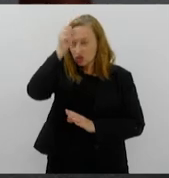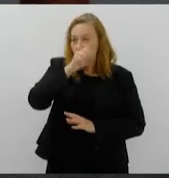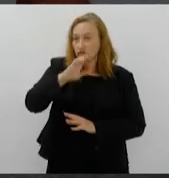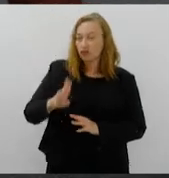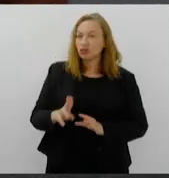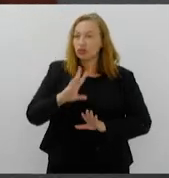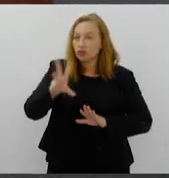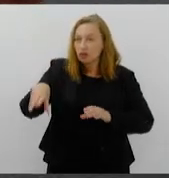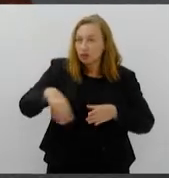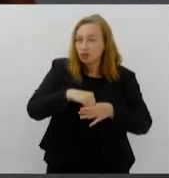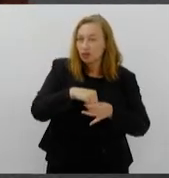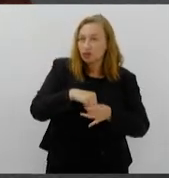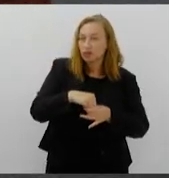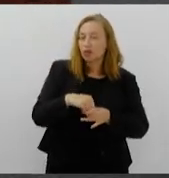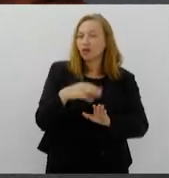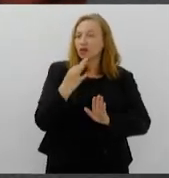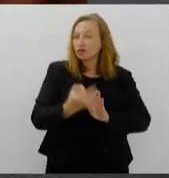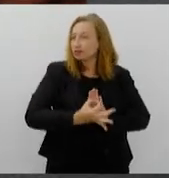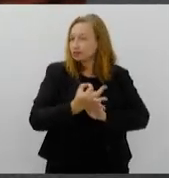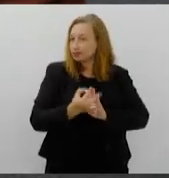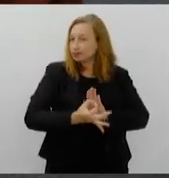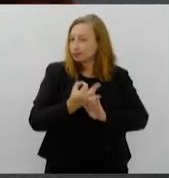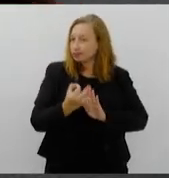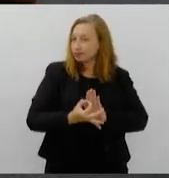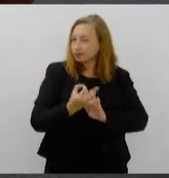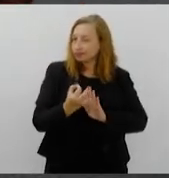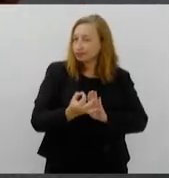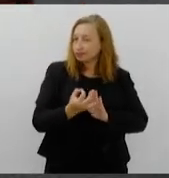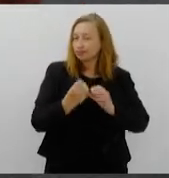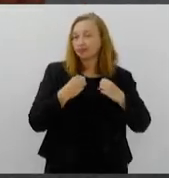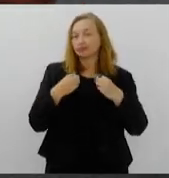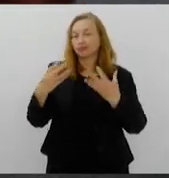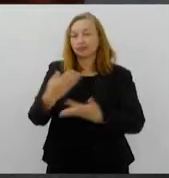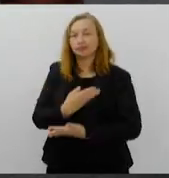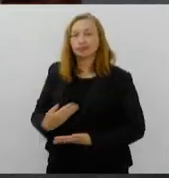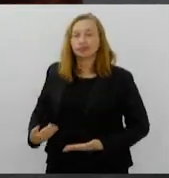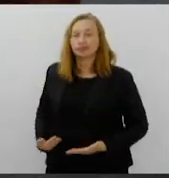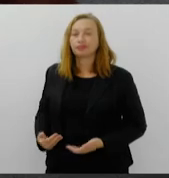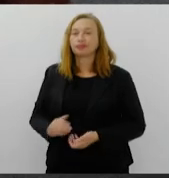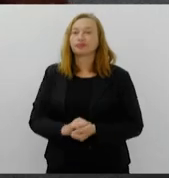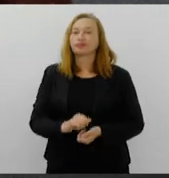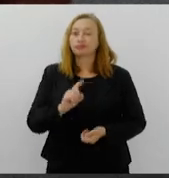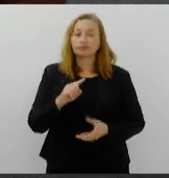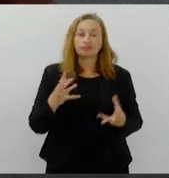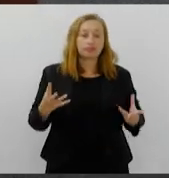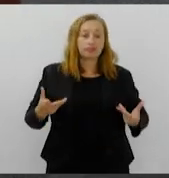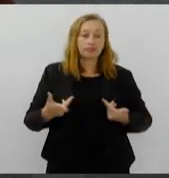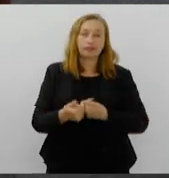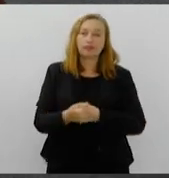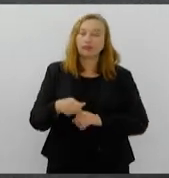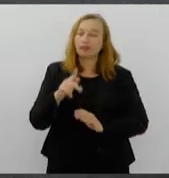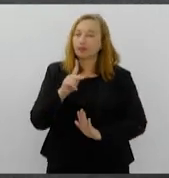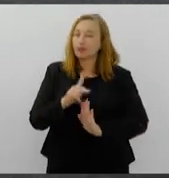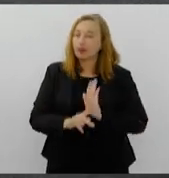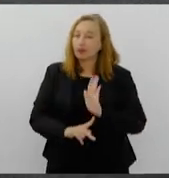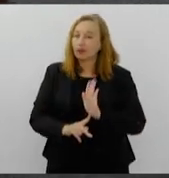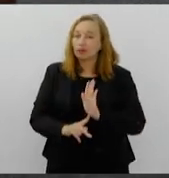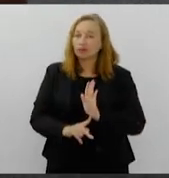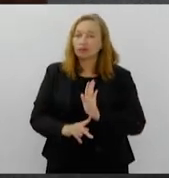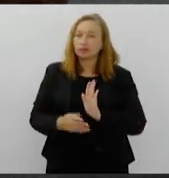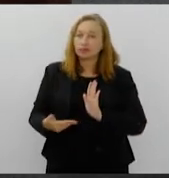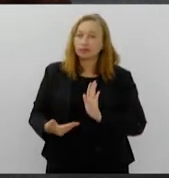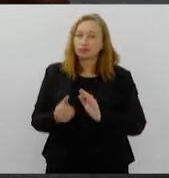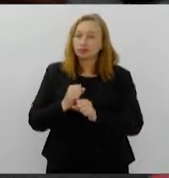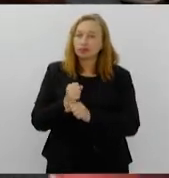incorporaram as sugestões da audiência pública. É incrível, esse projeto é do